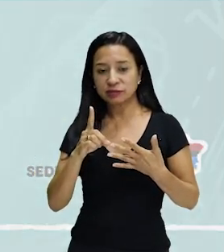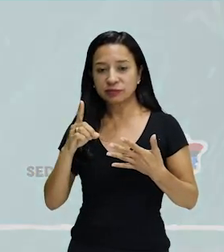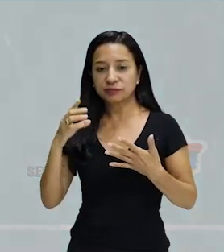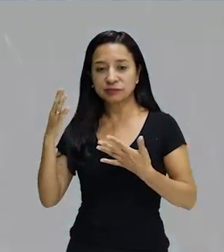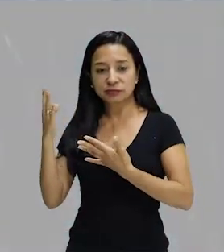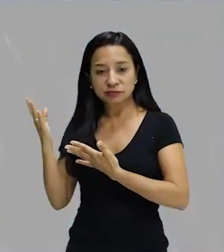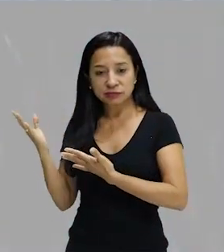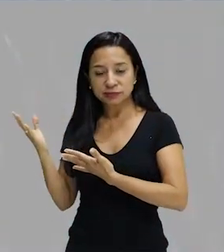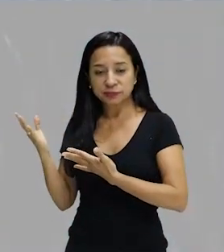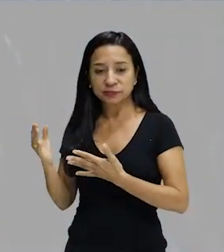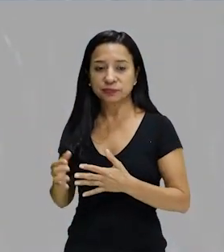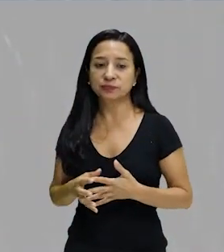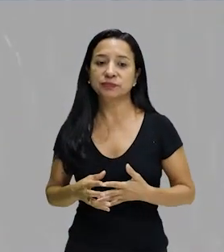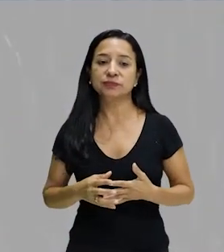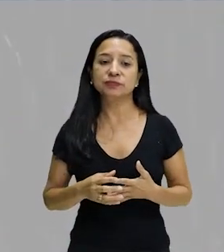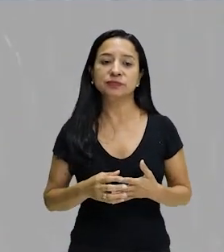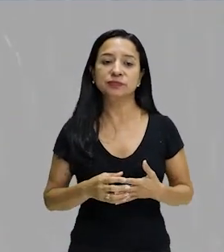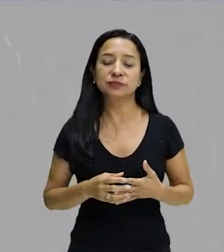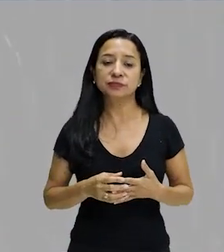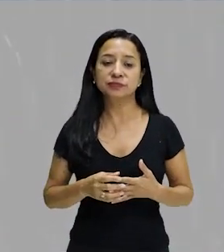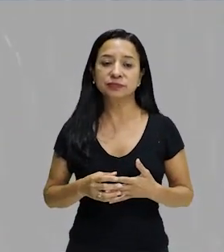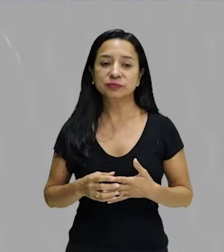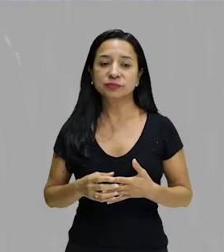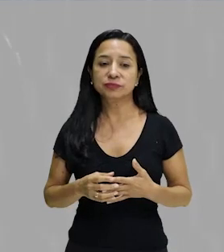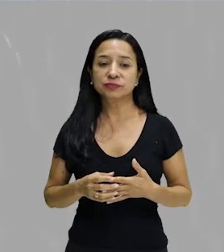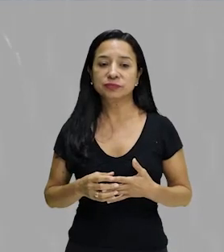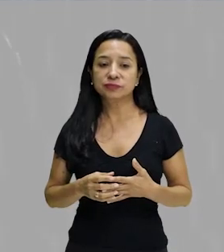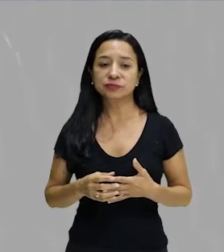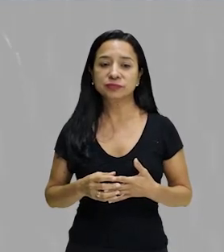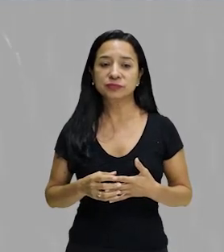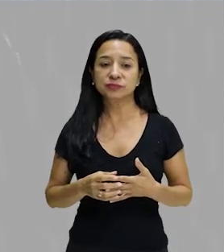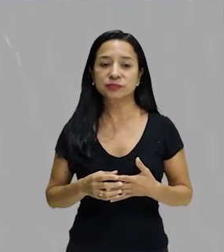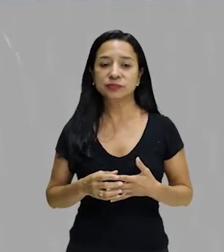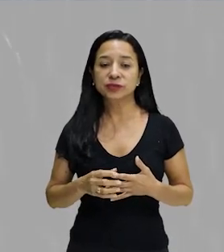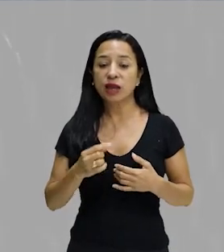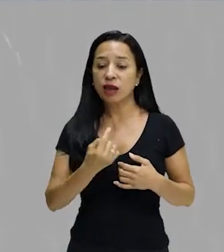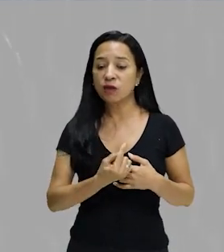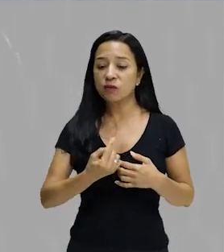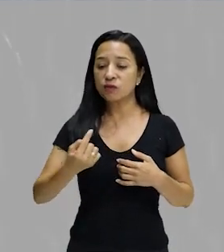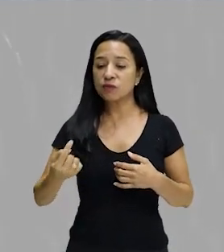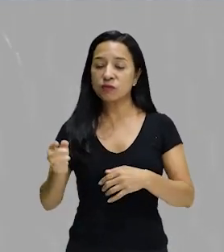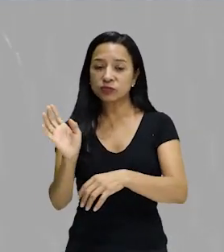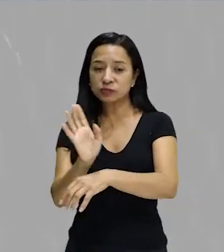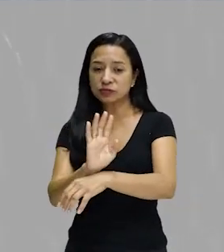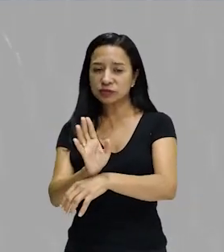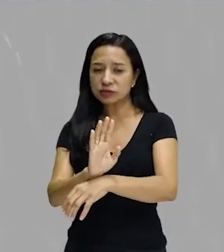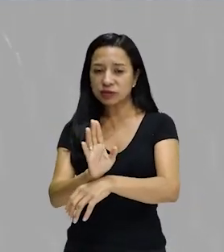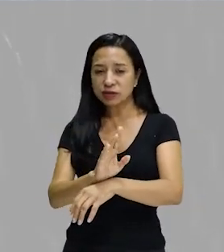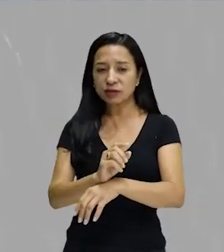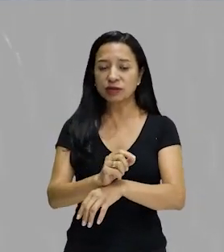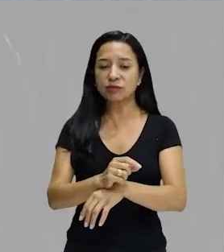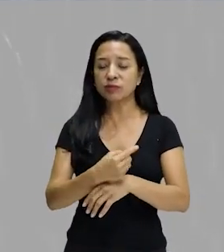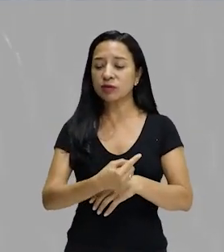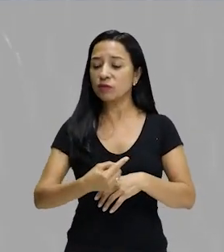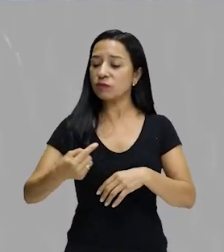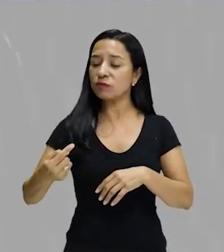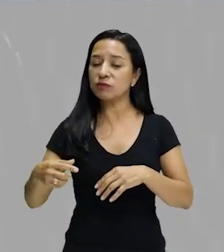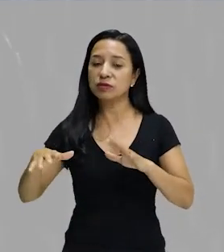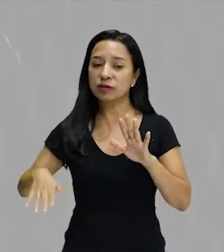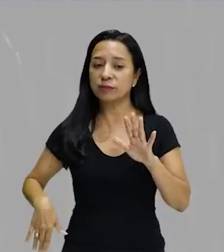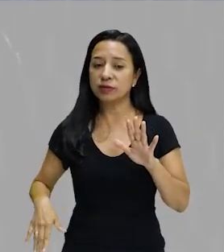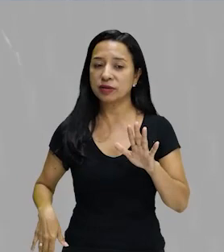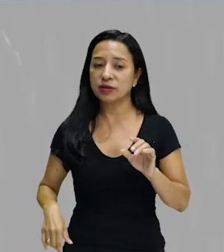ontem. Ei, no cinema, ó. Fui no cinema, fui na praia. Quem